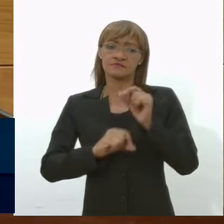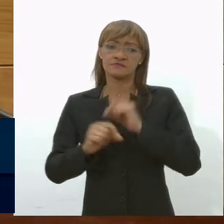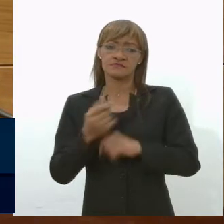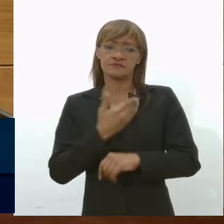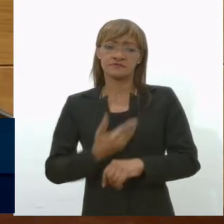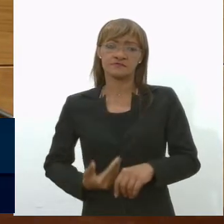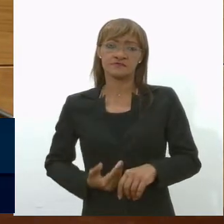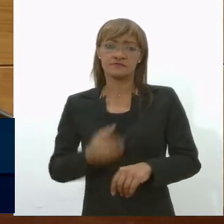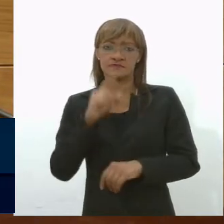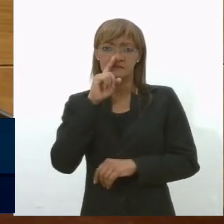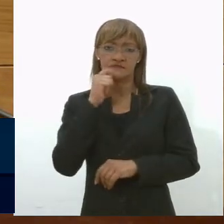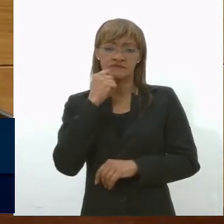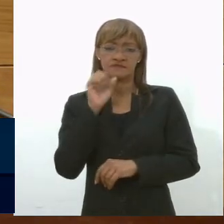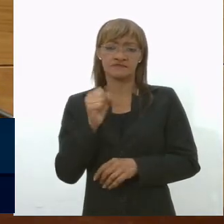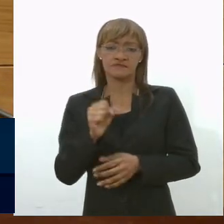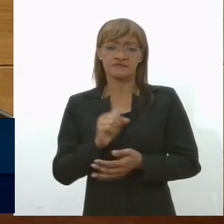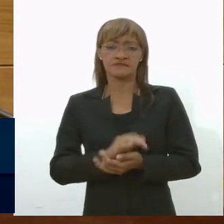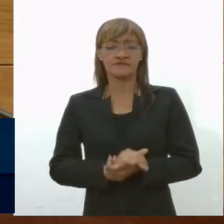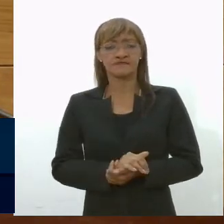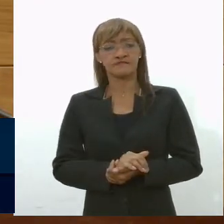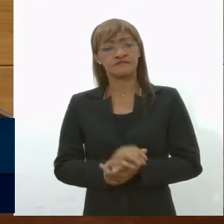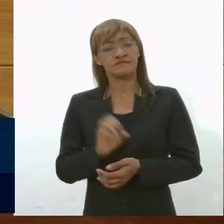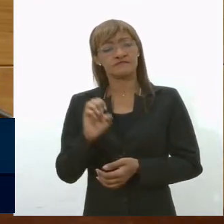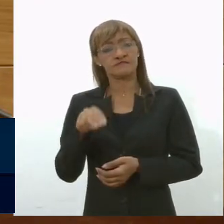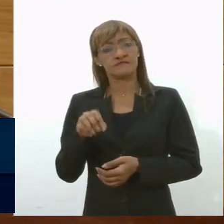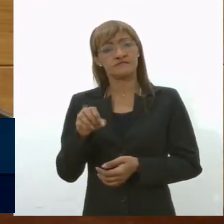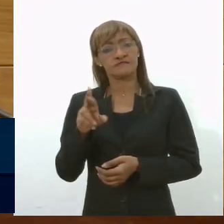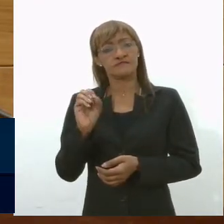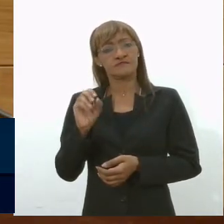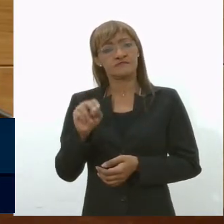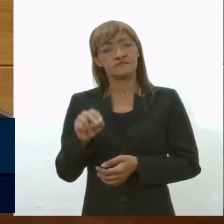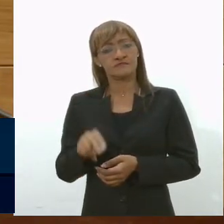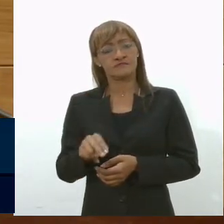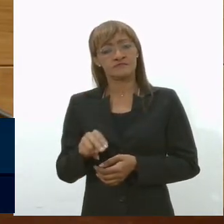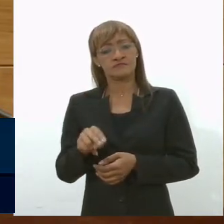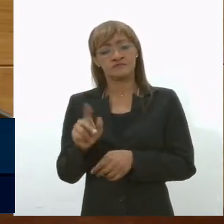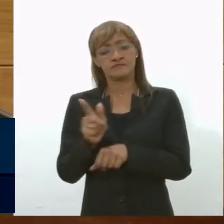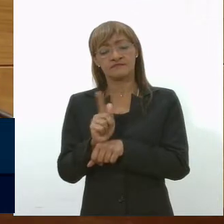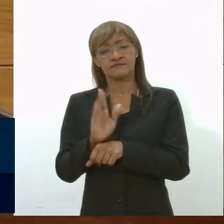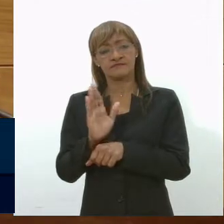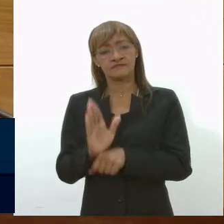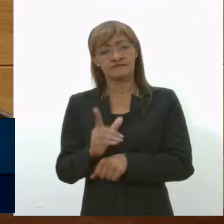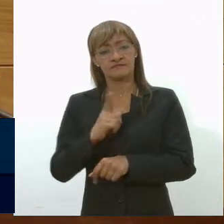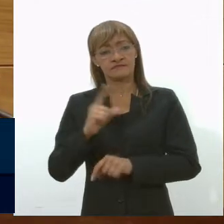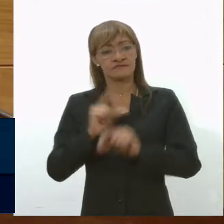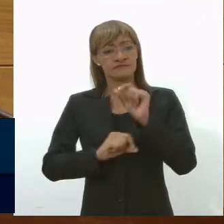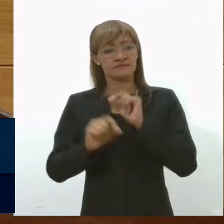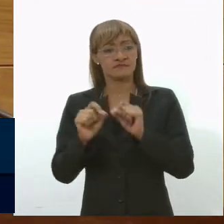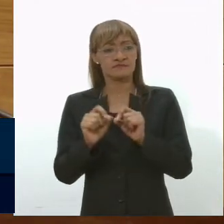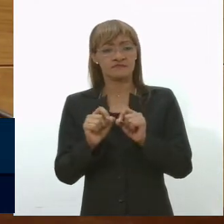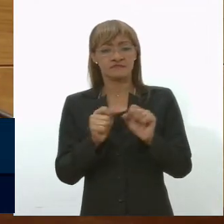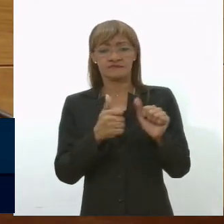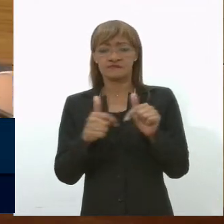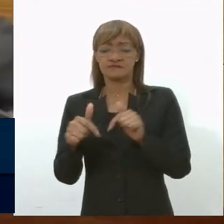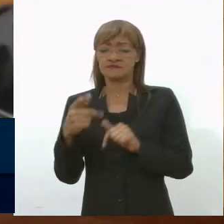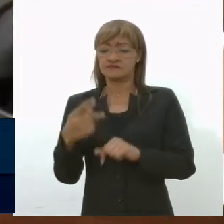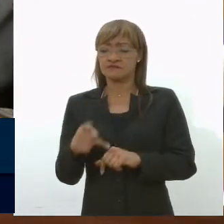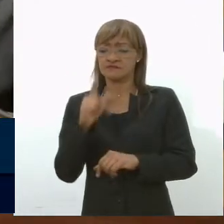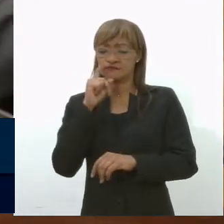Sergipe. Emerson Gomes de Almeida, gerente filial, gerência executiva, governo de Aracaju, Sergipe.